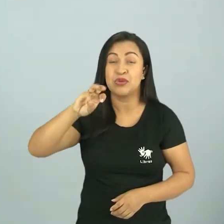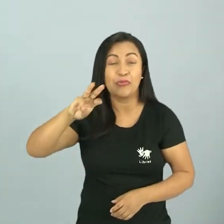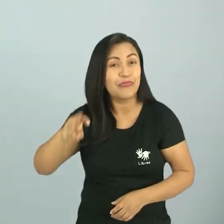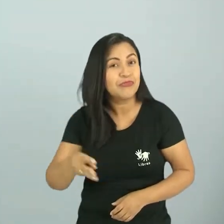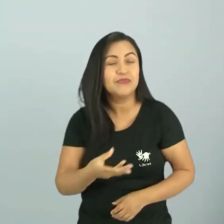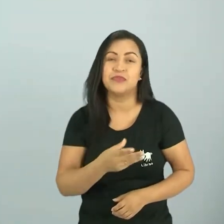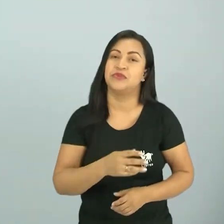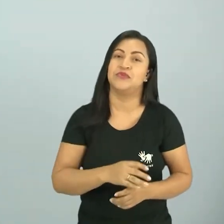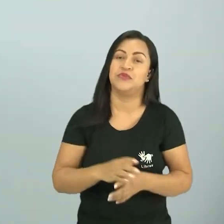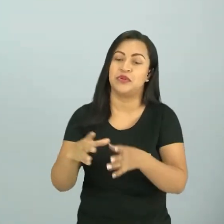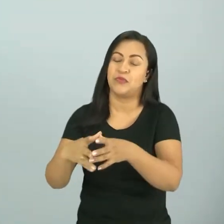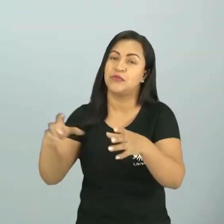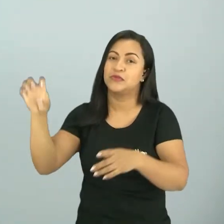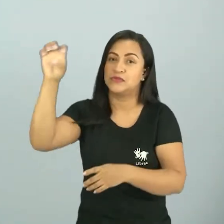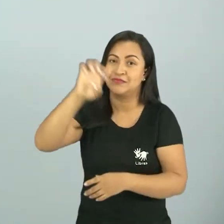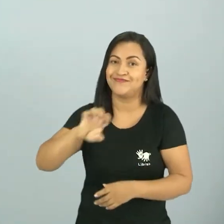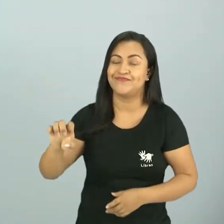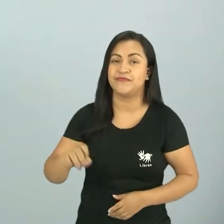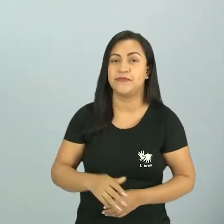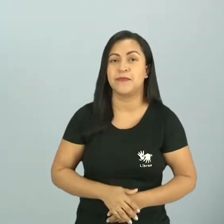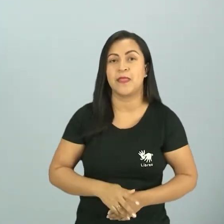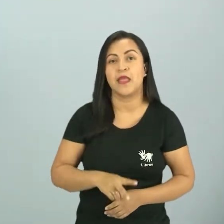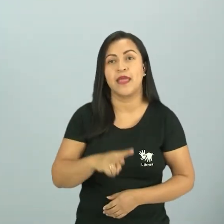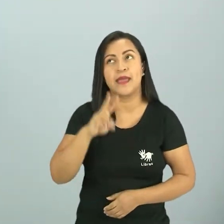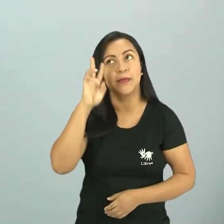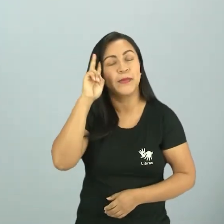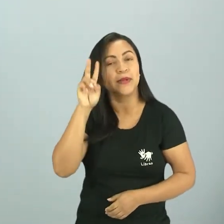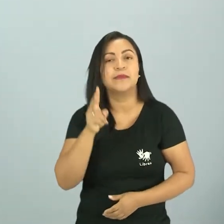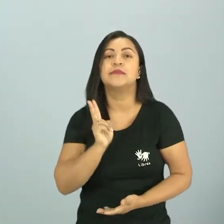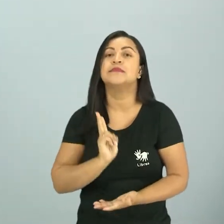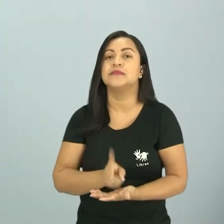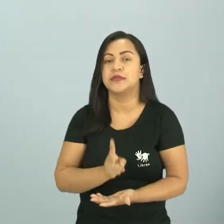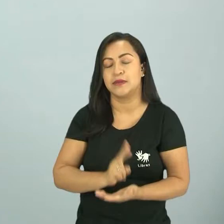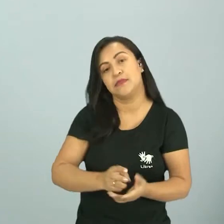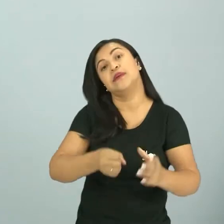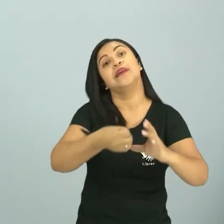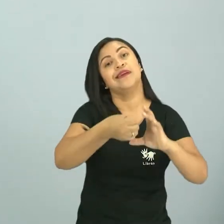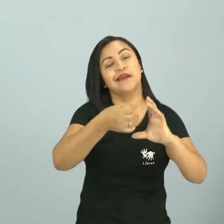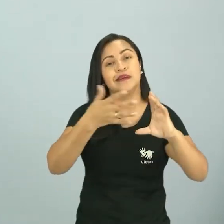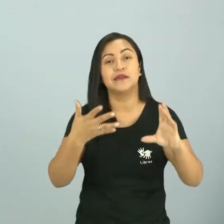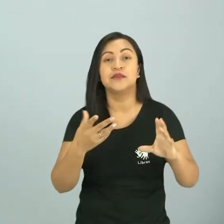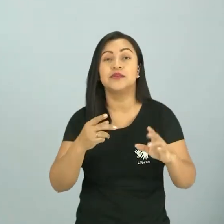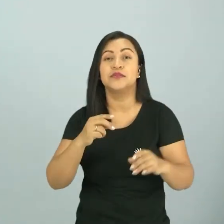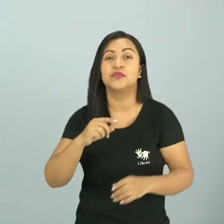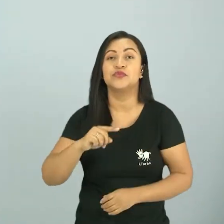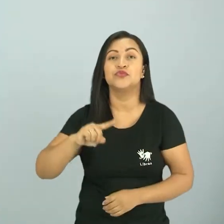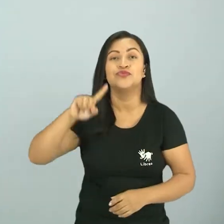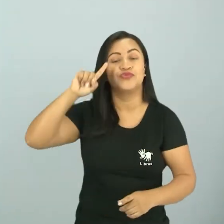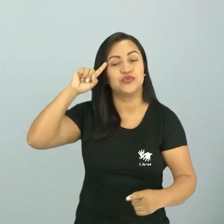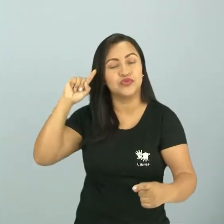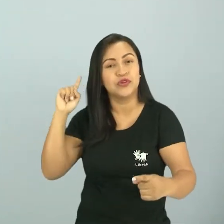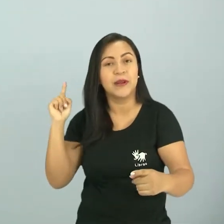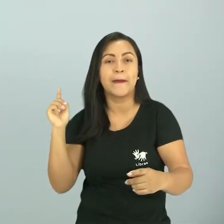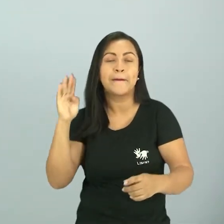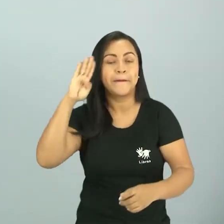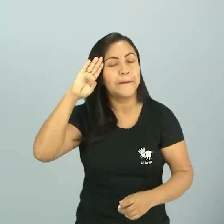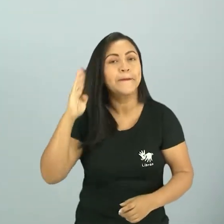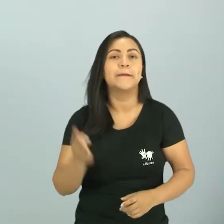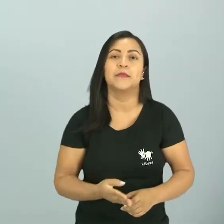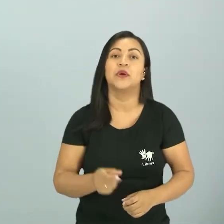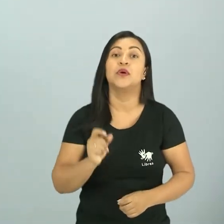europeia, a gente tem que sempre colocar como característica principal, tá, o baixo